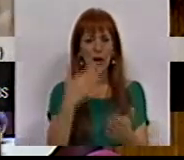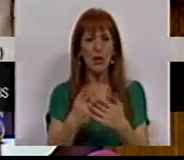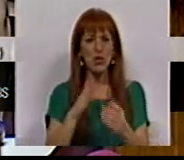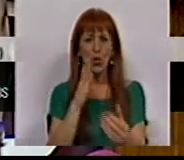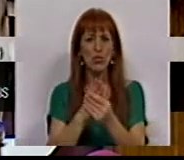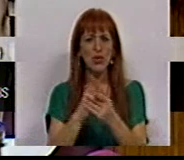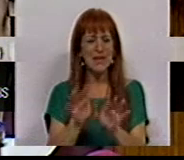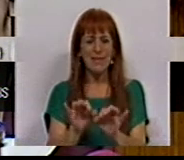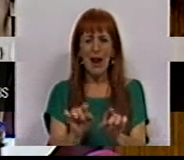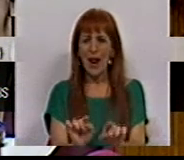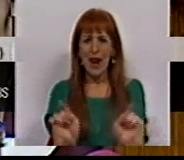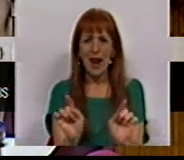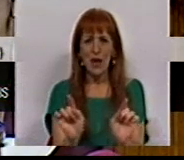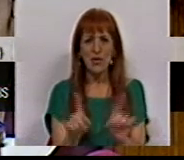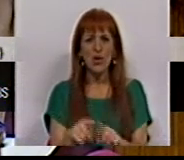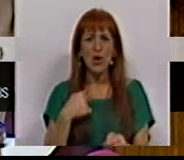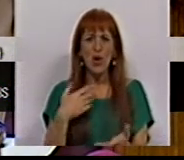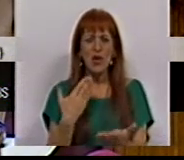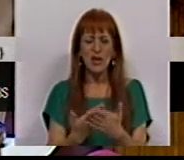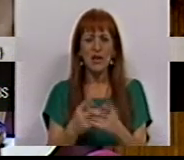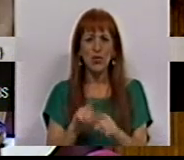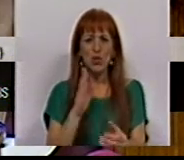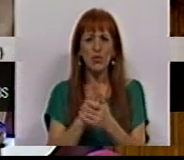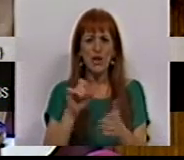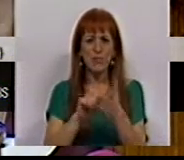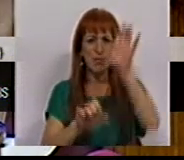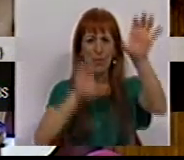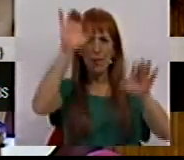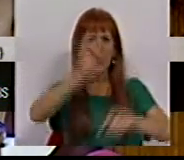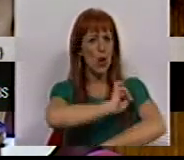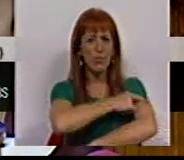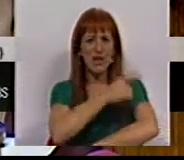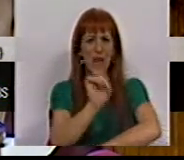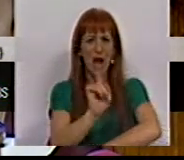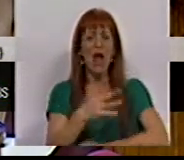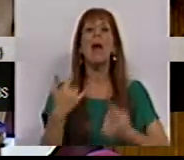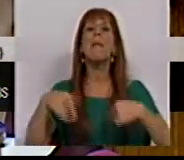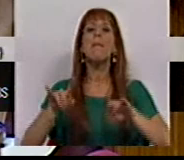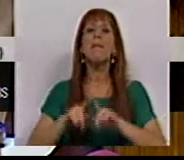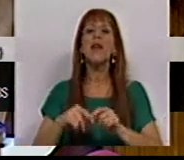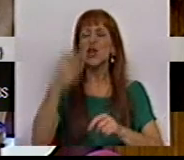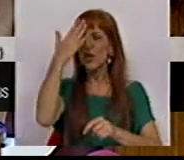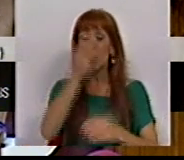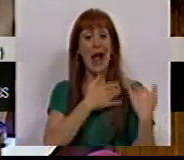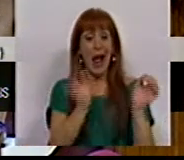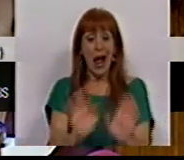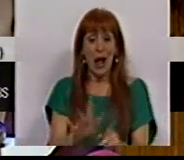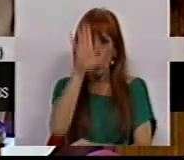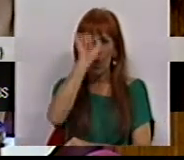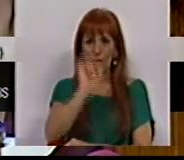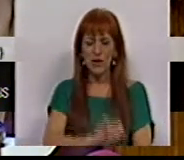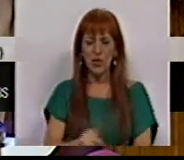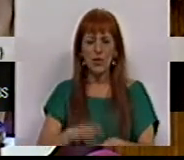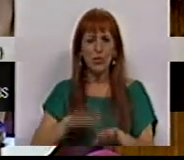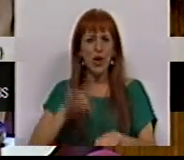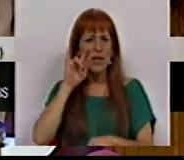um processo desta natureza. Não estamos perante um processo de descentralização de competências, mas sim de uma desresponsabilização do Governo